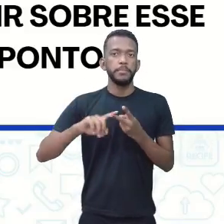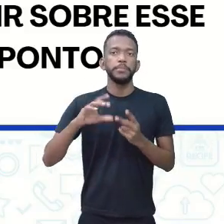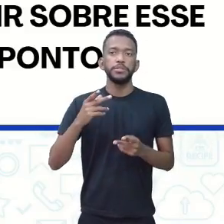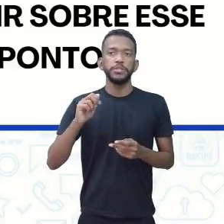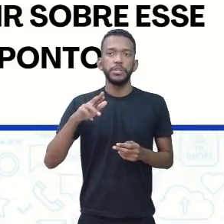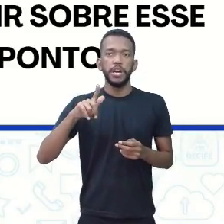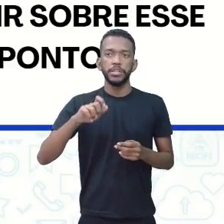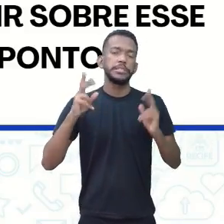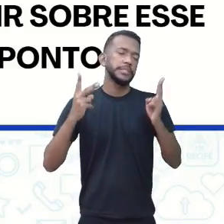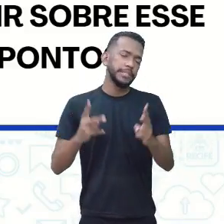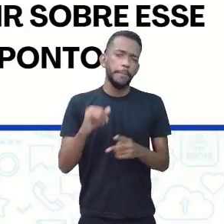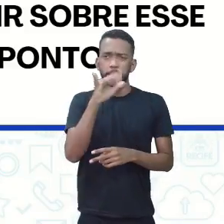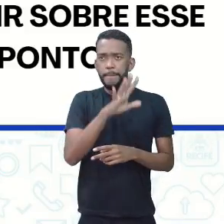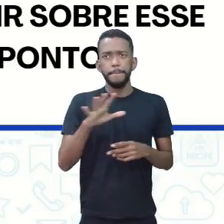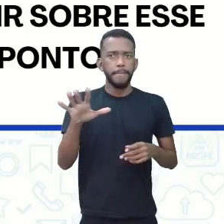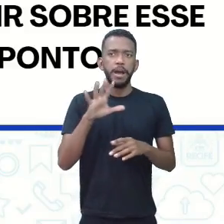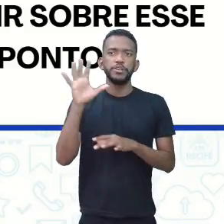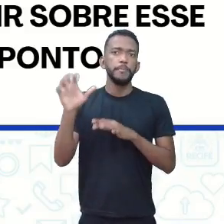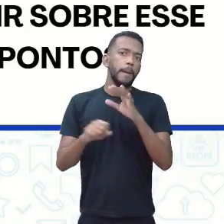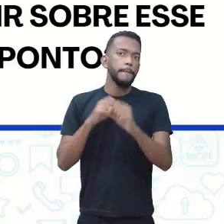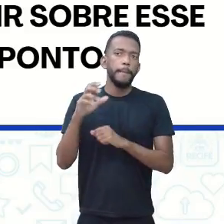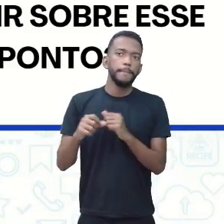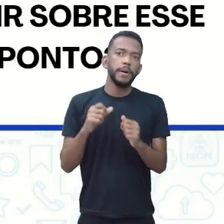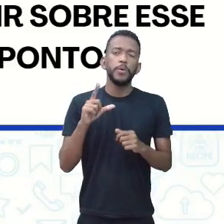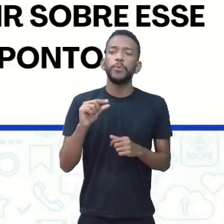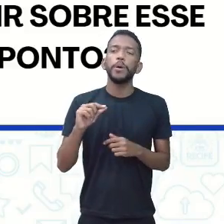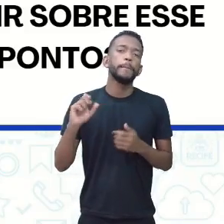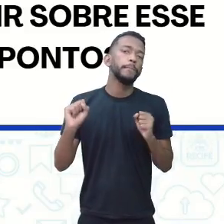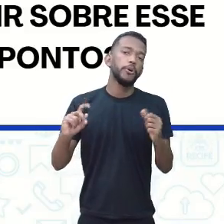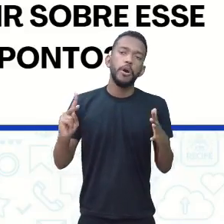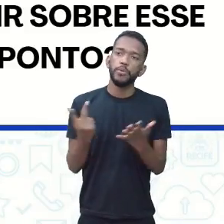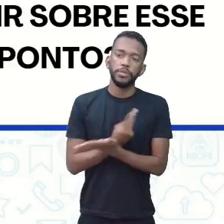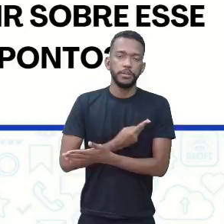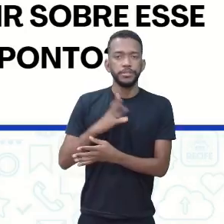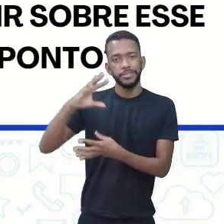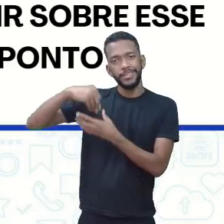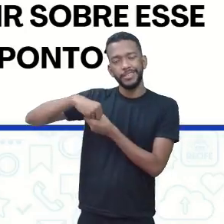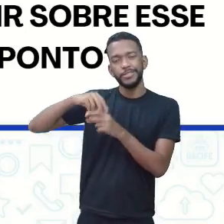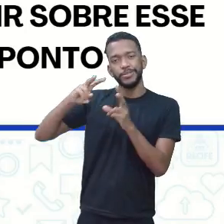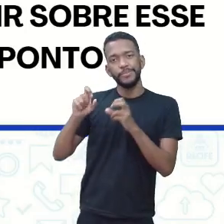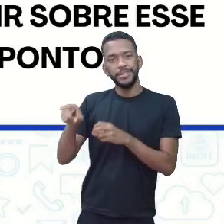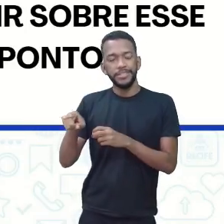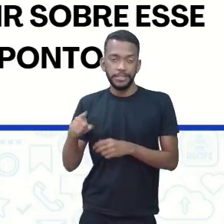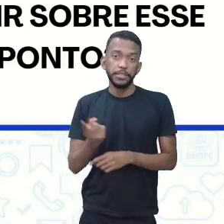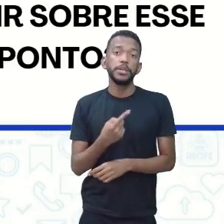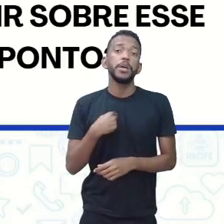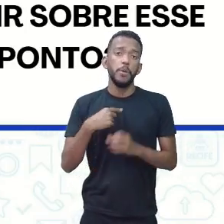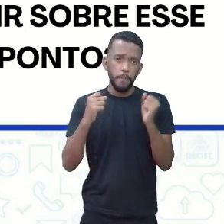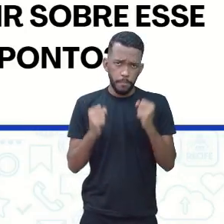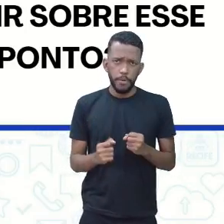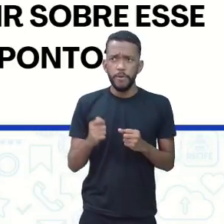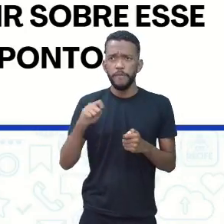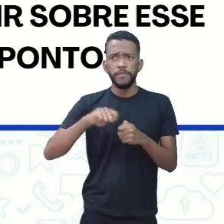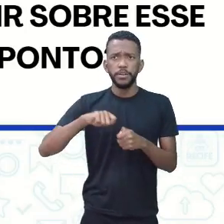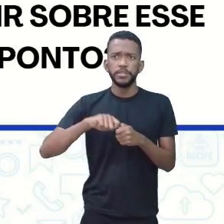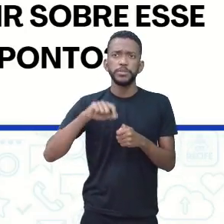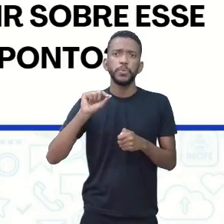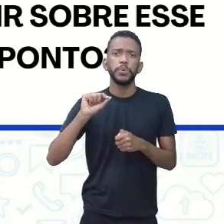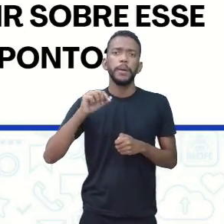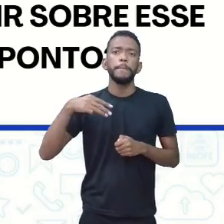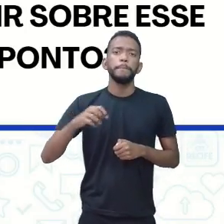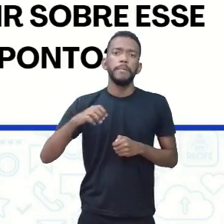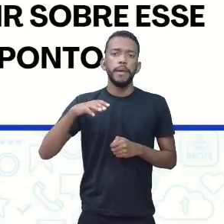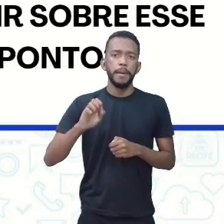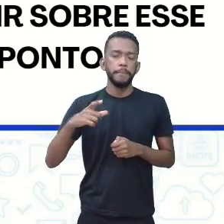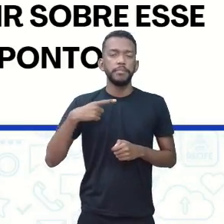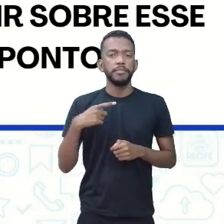às imagens, né? E o que se pode inferir sobre esse ponto? Então, eu posso até fazer um meme que ele